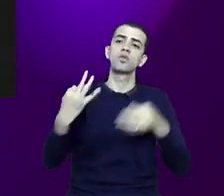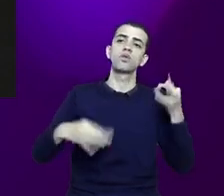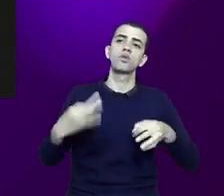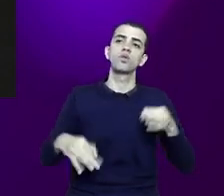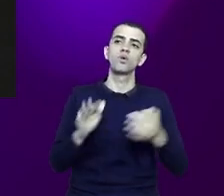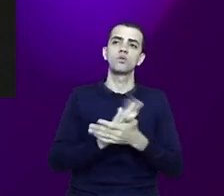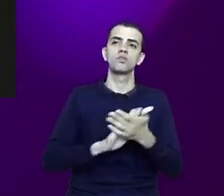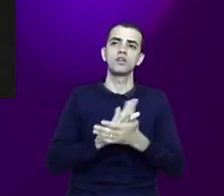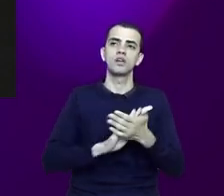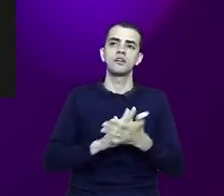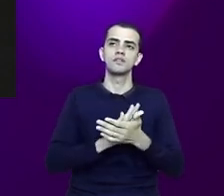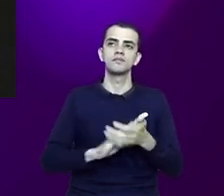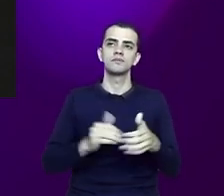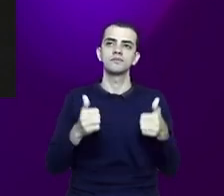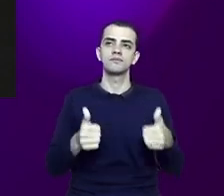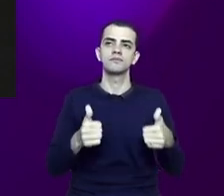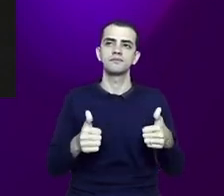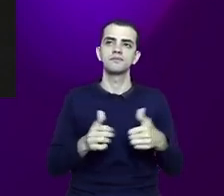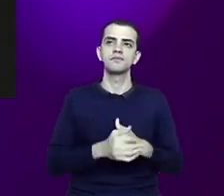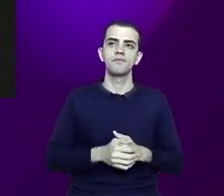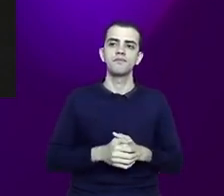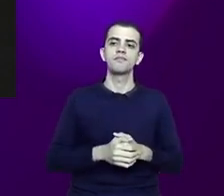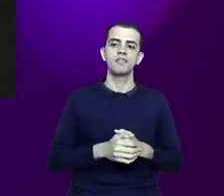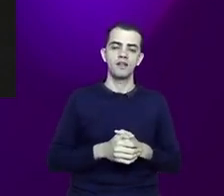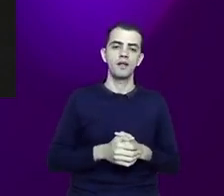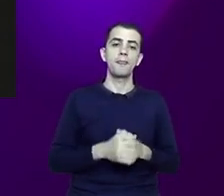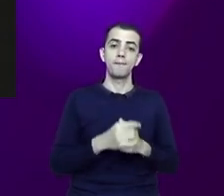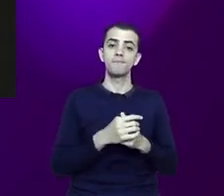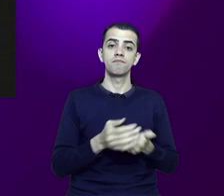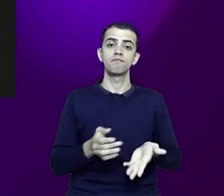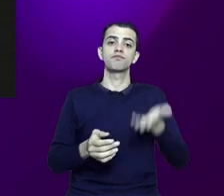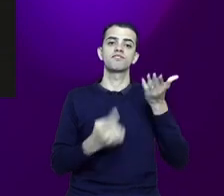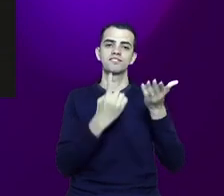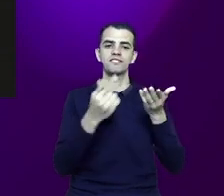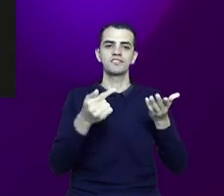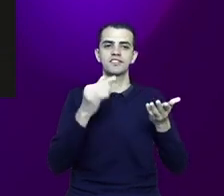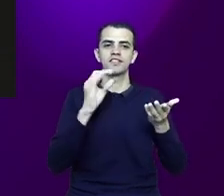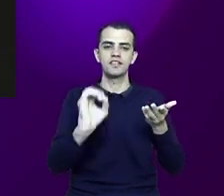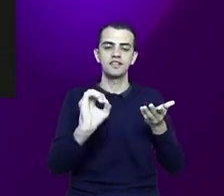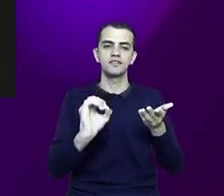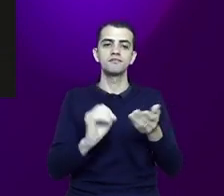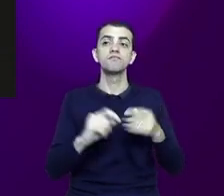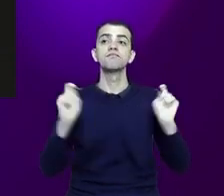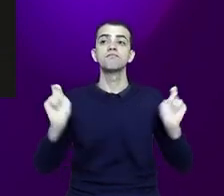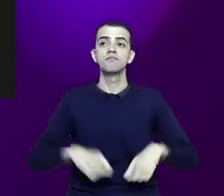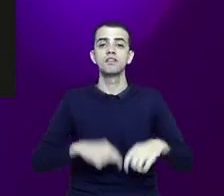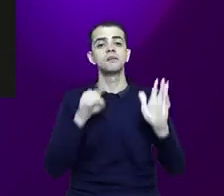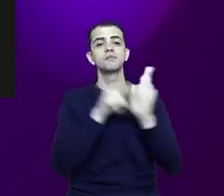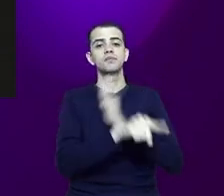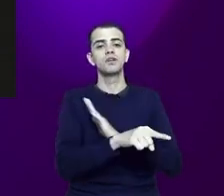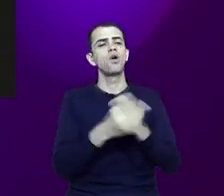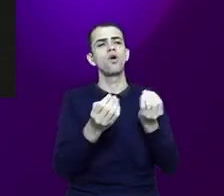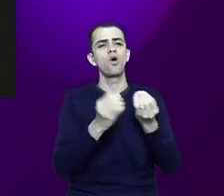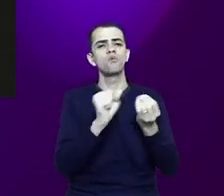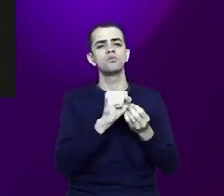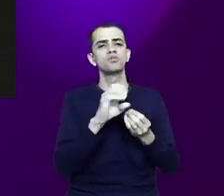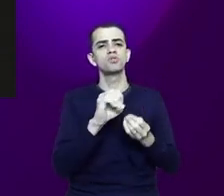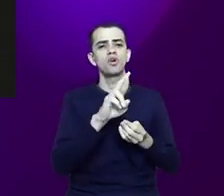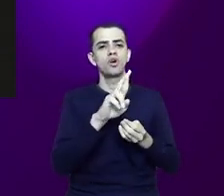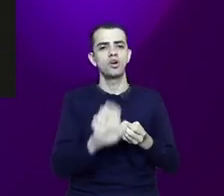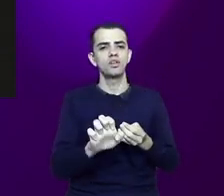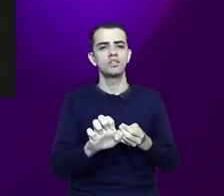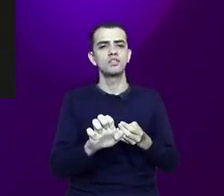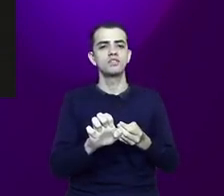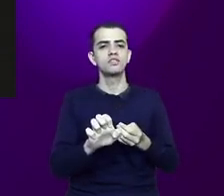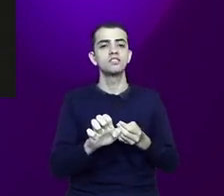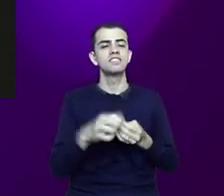era 3,10, a elevação era 170. Posso perguntar como é que era o meu score ACEs, posso perguntar como que